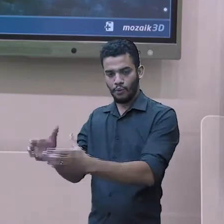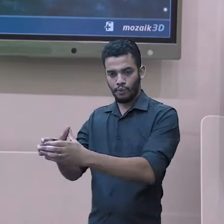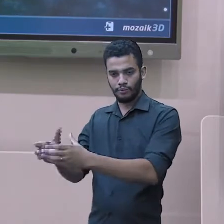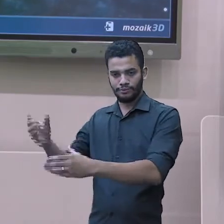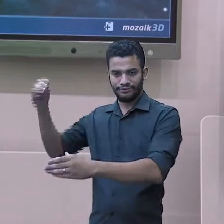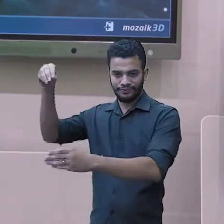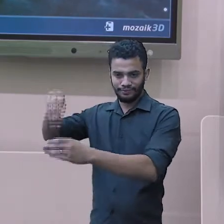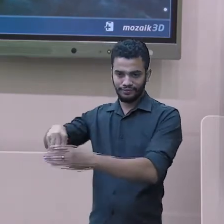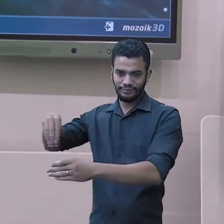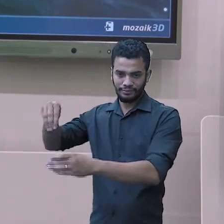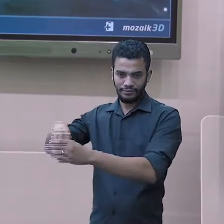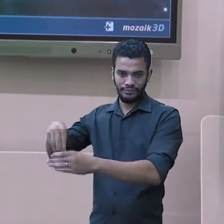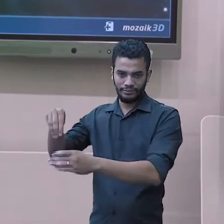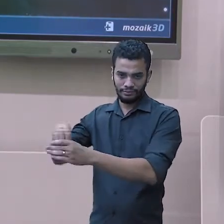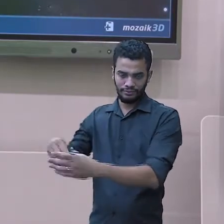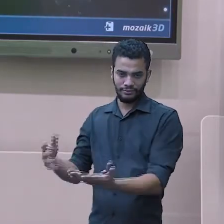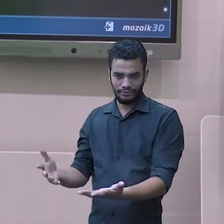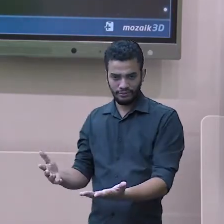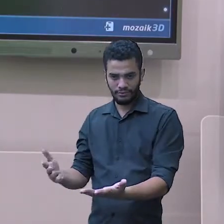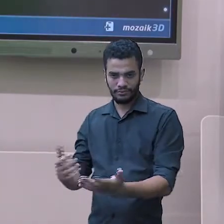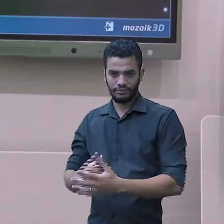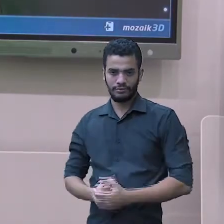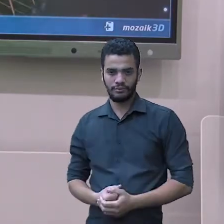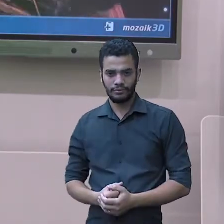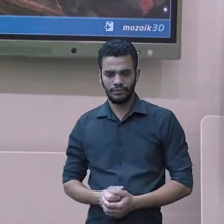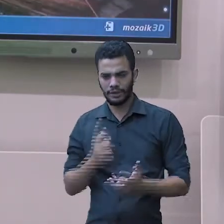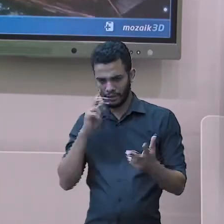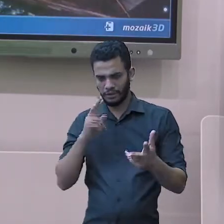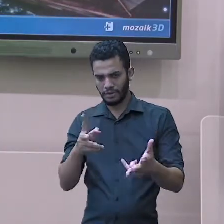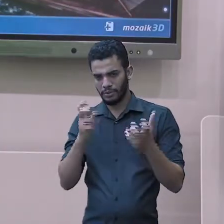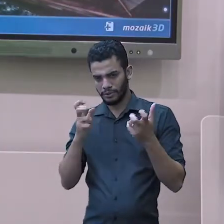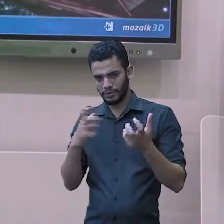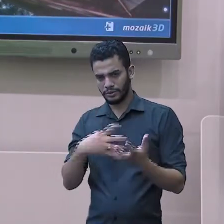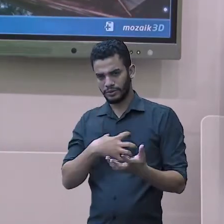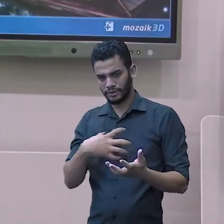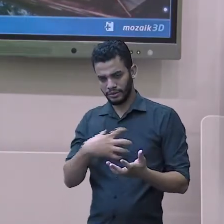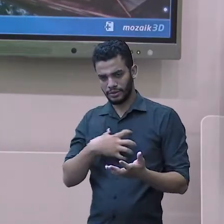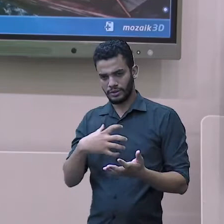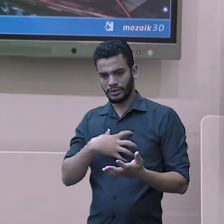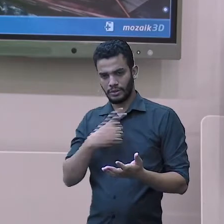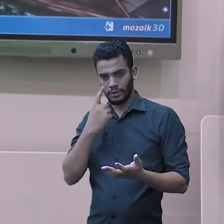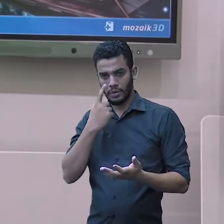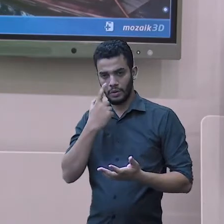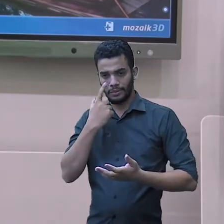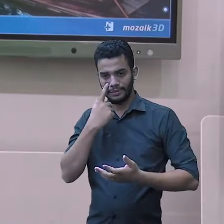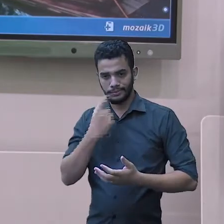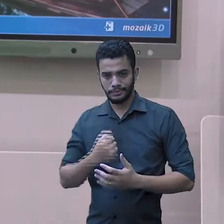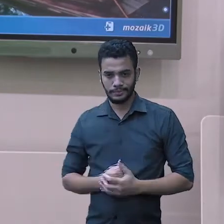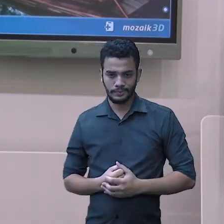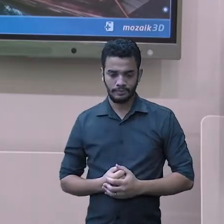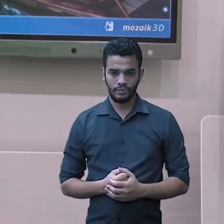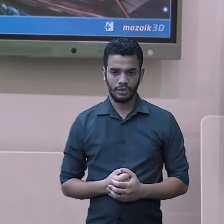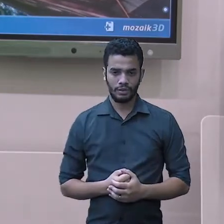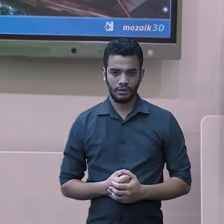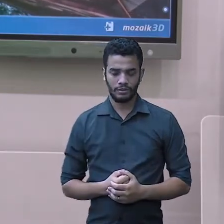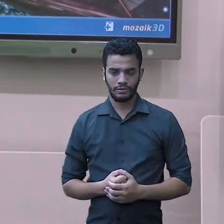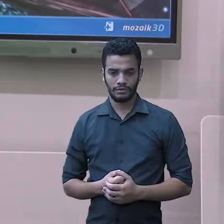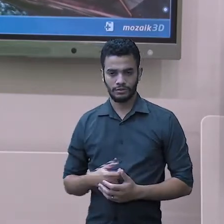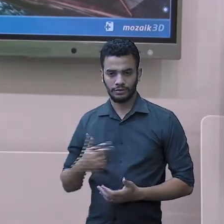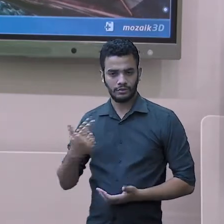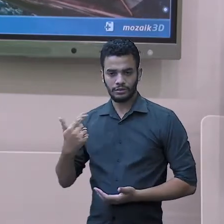vela. Vamos ampliar aqui para a gente ter uma noção melhor. Olha, sem